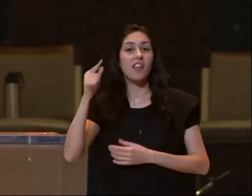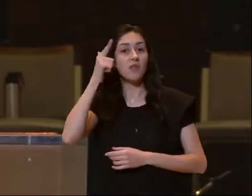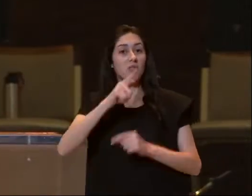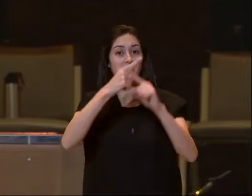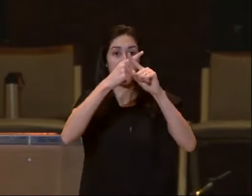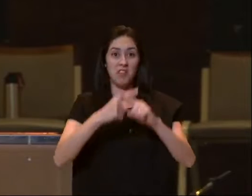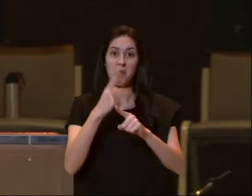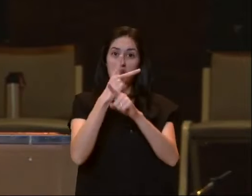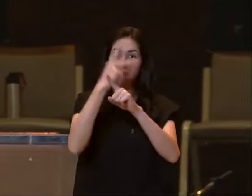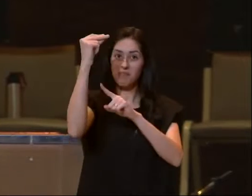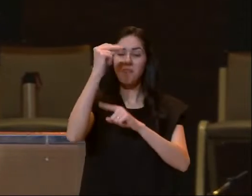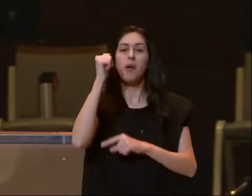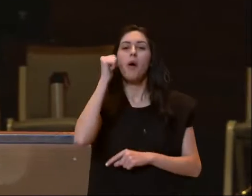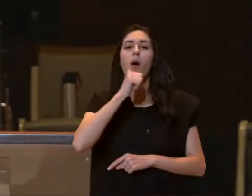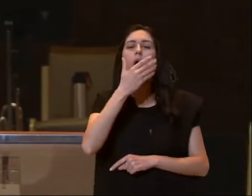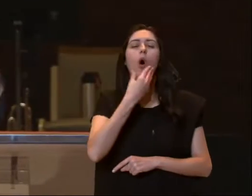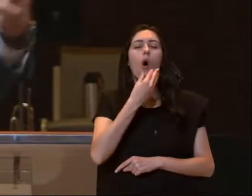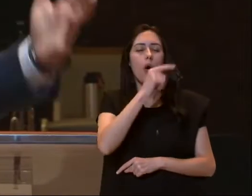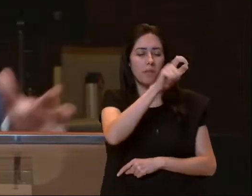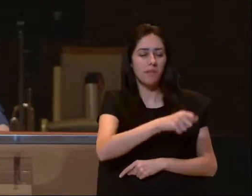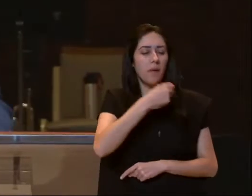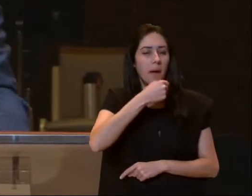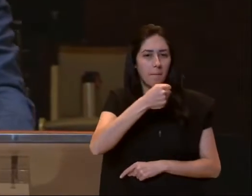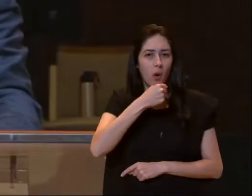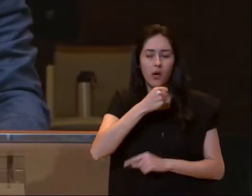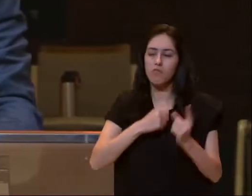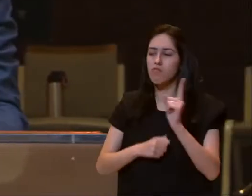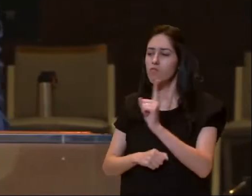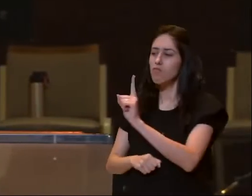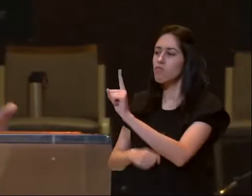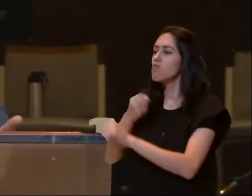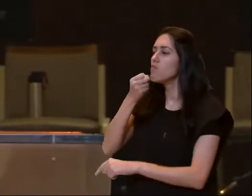para entrevistar. E diz: você se